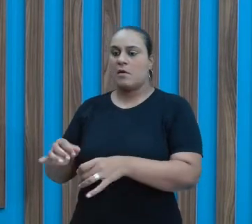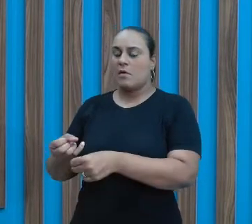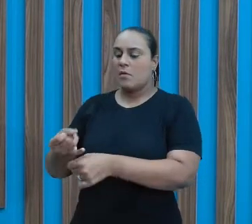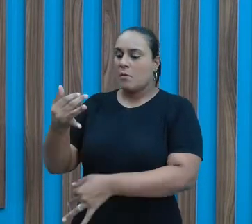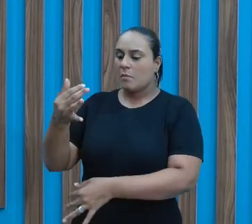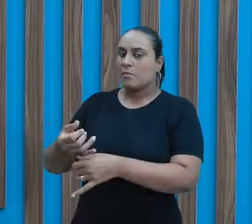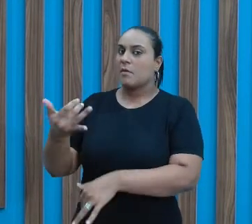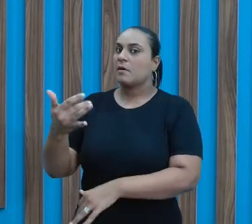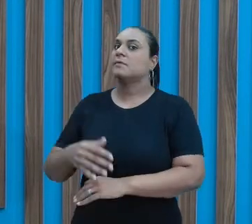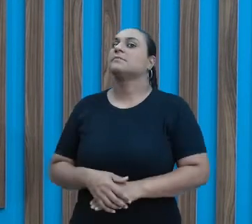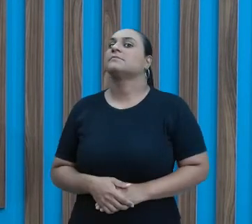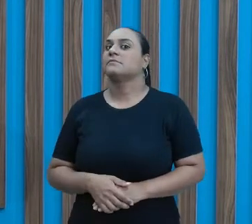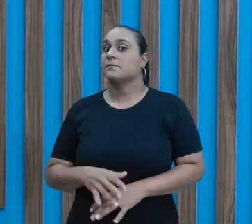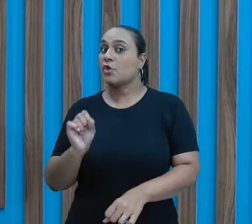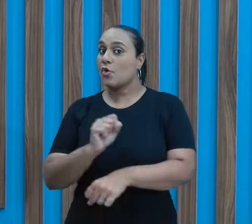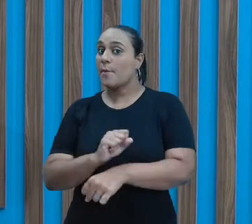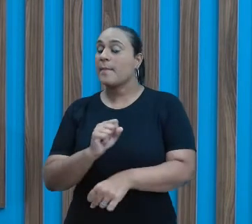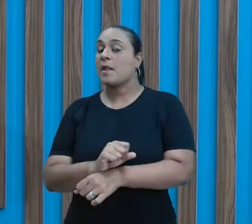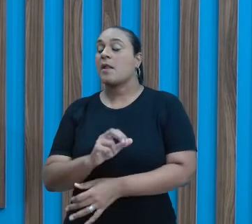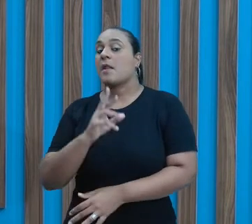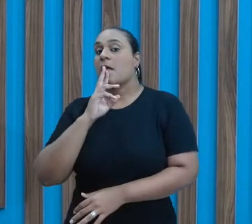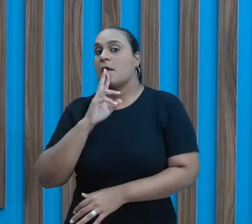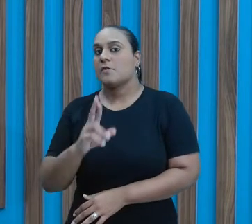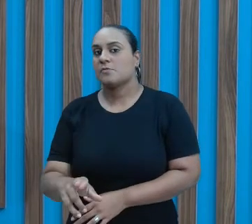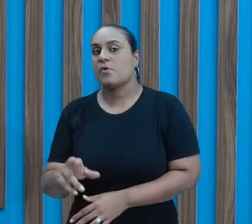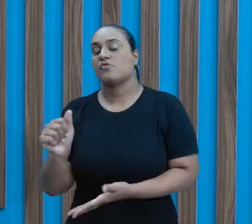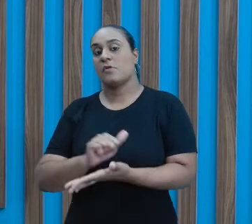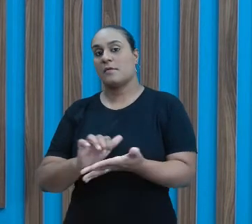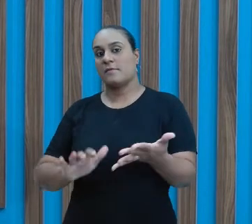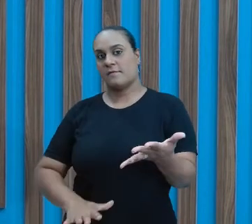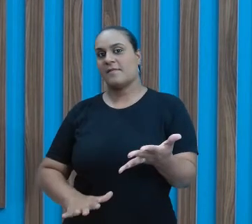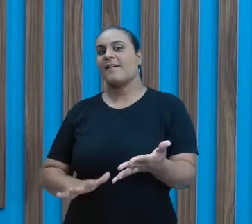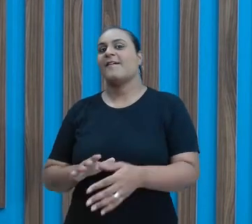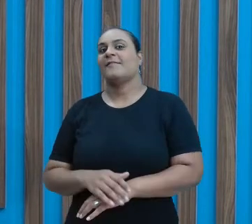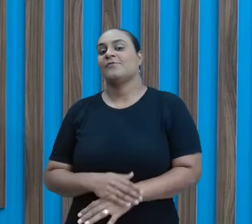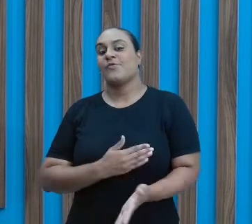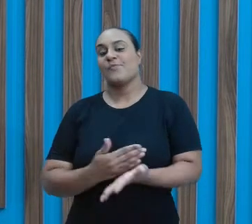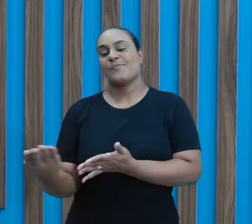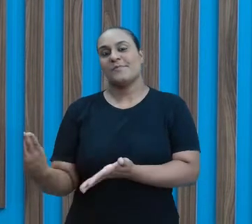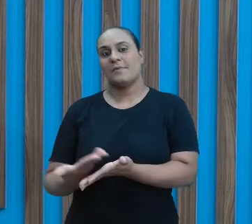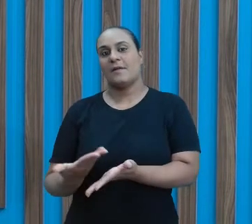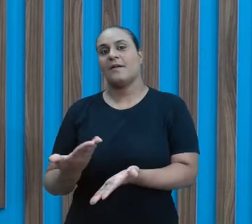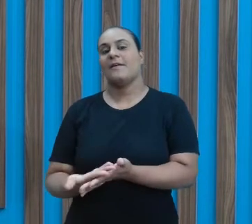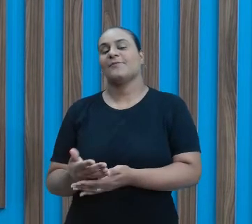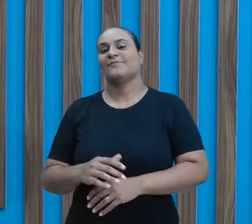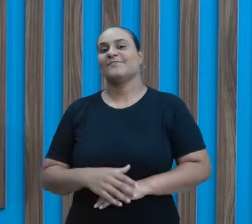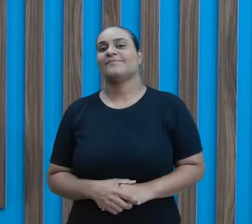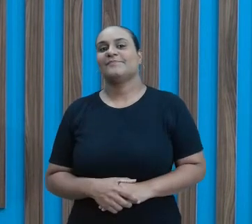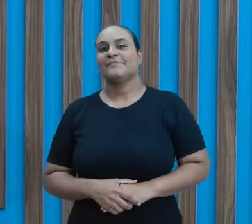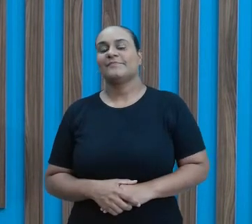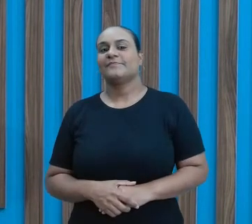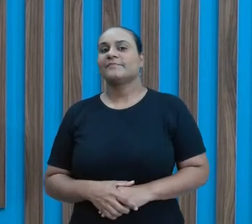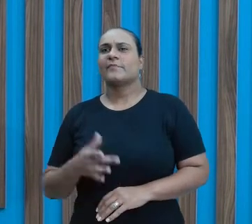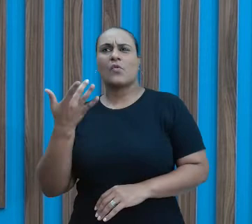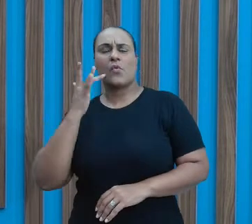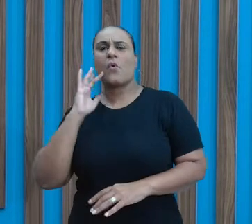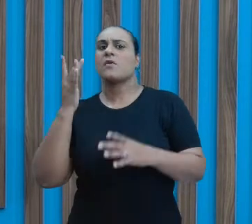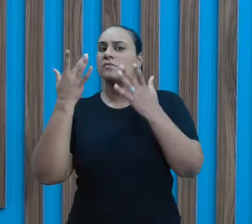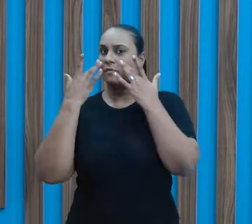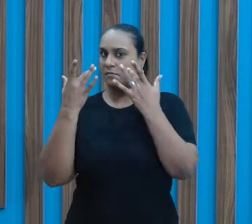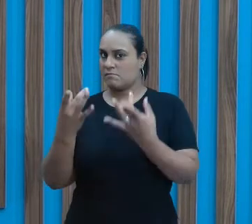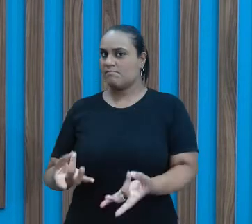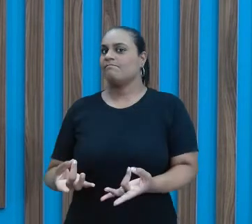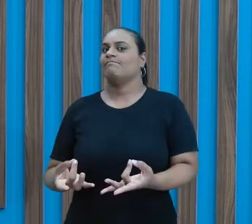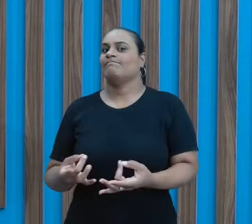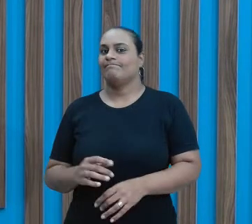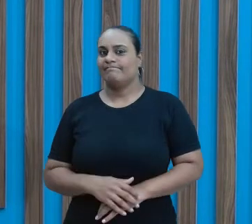gente, daquele exercício aí do início. Mas podem ir colocando aqui que eu vou anotando, viu? Eu acho que eles estão bastante atentos,